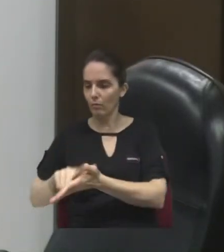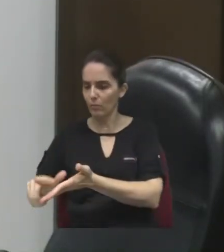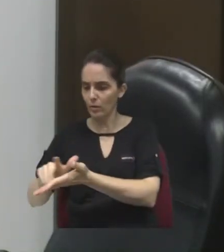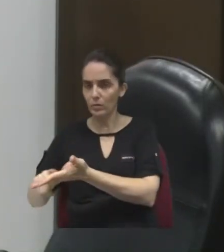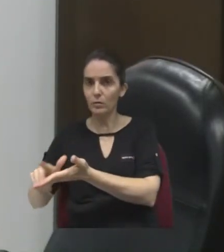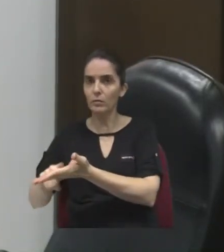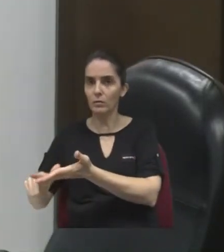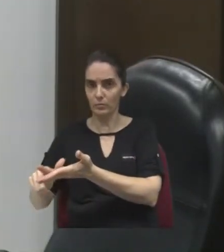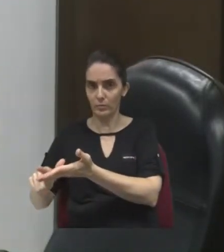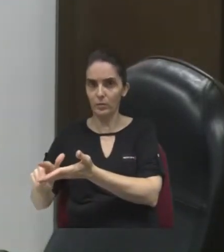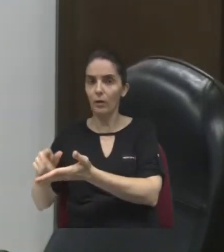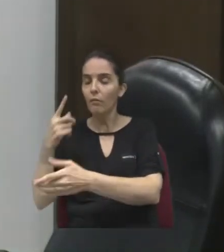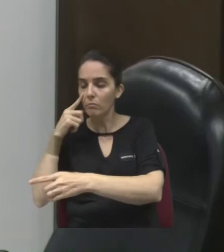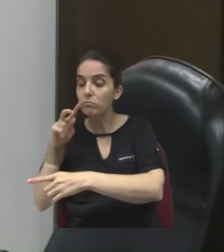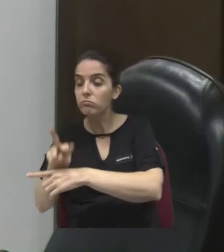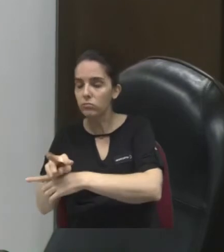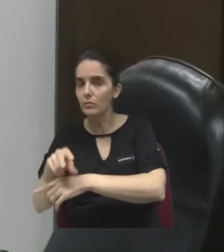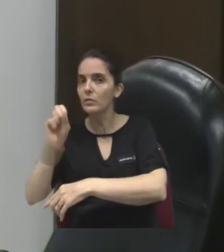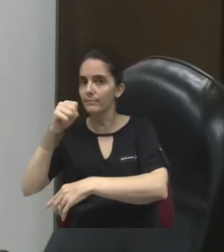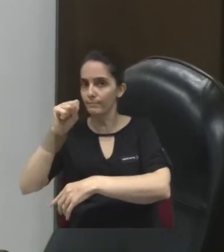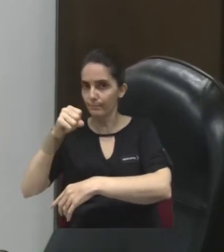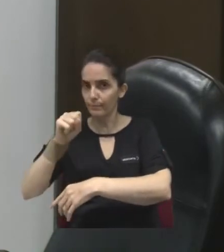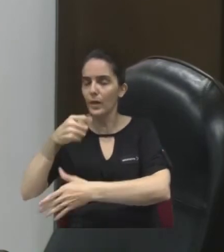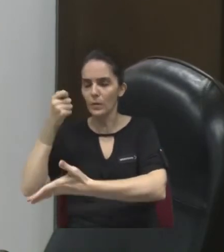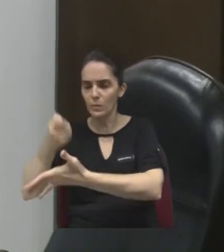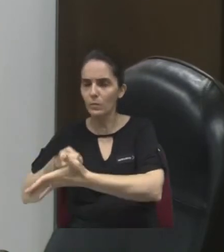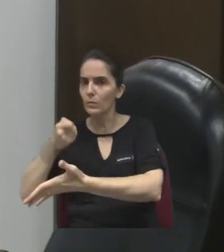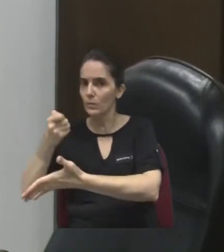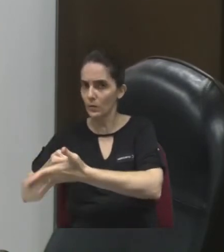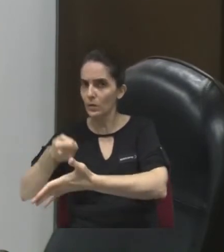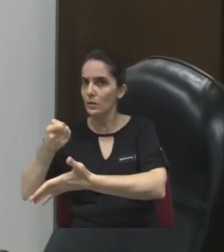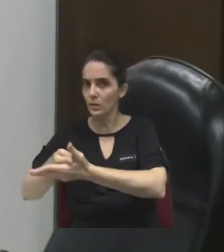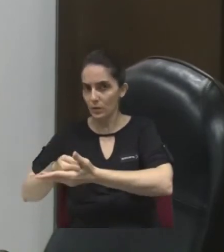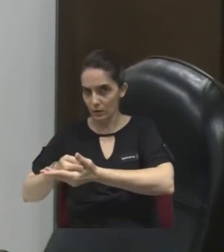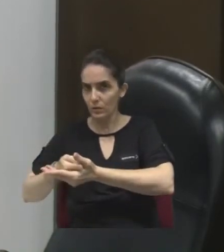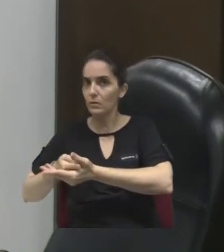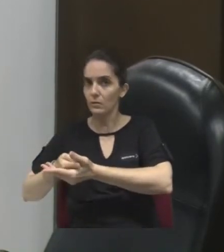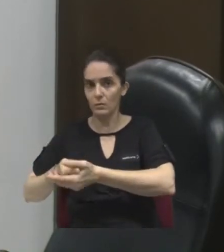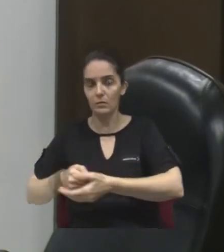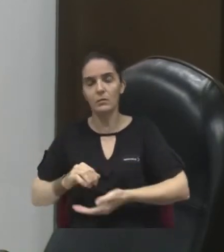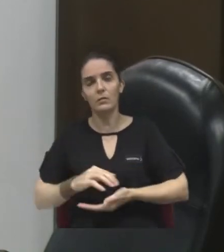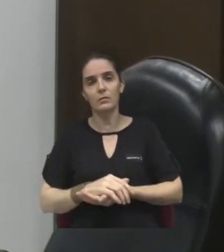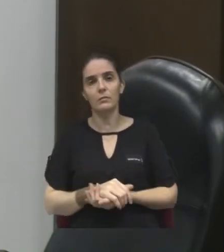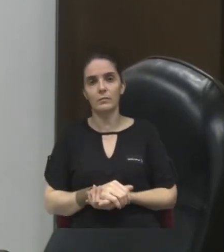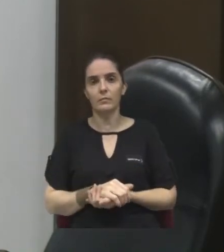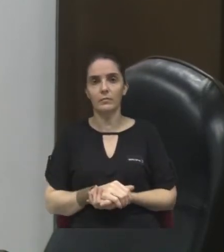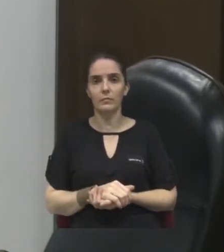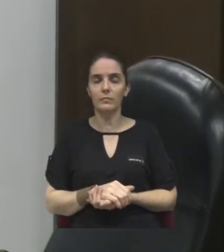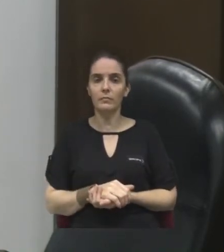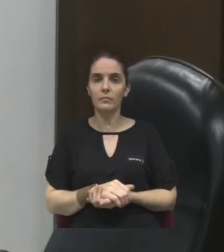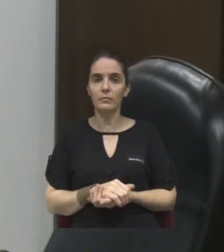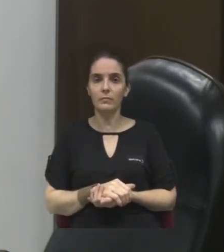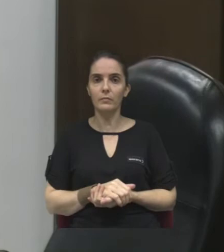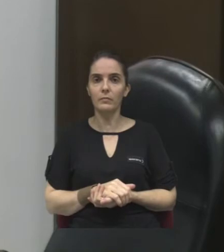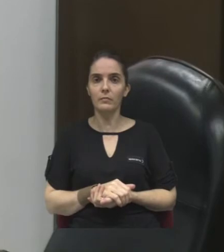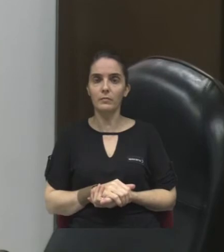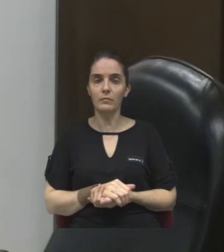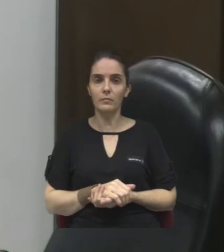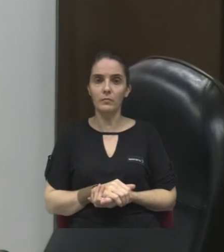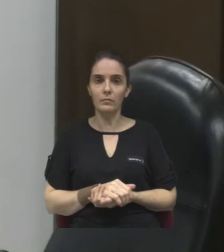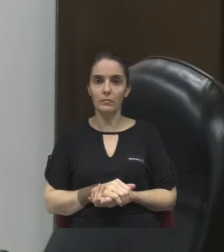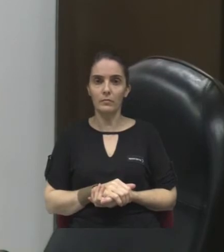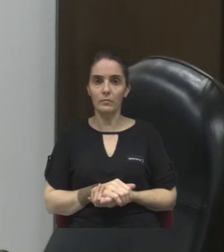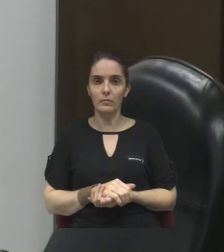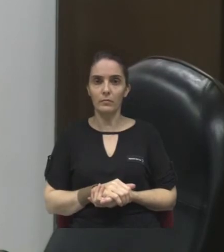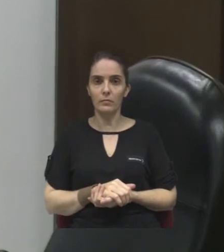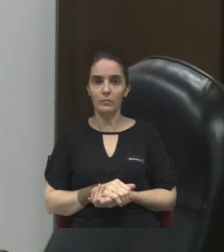feita e será exigida para que possa fazer a mudança. No primeiro ponto, eu vejo